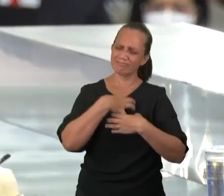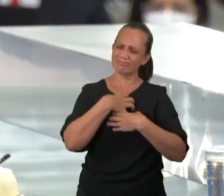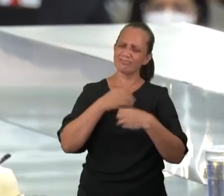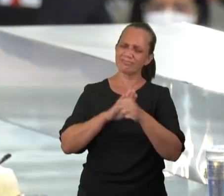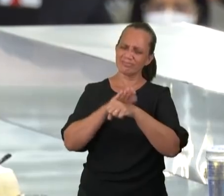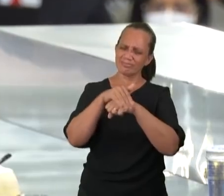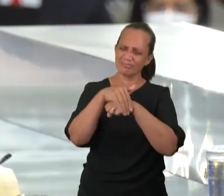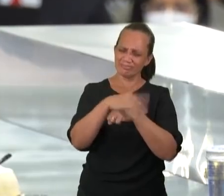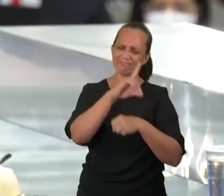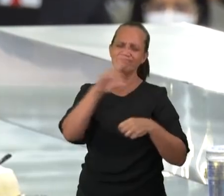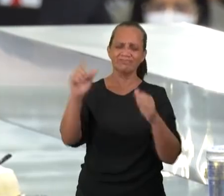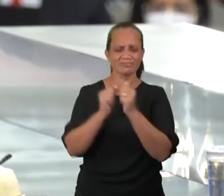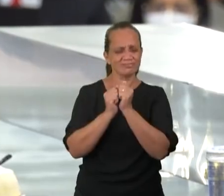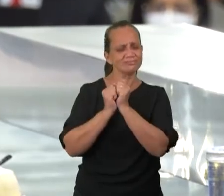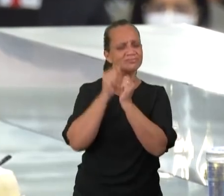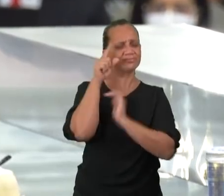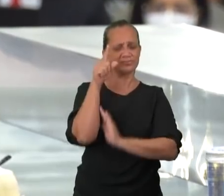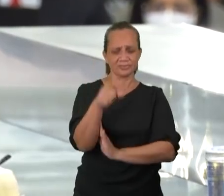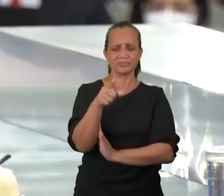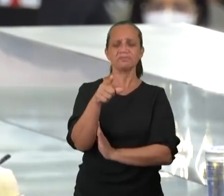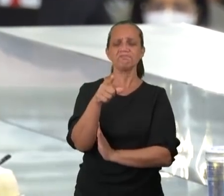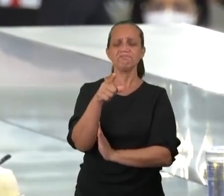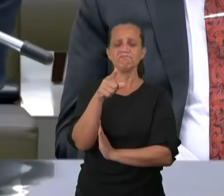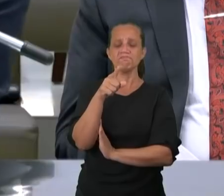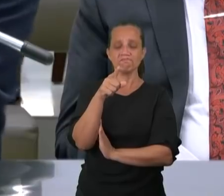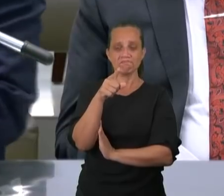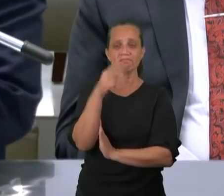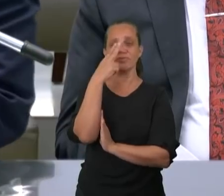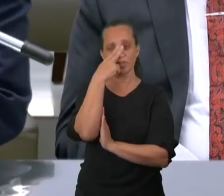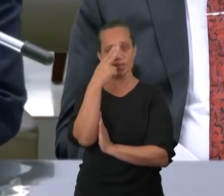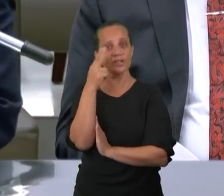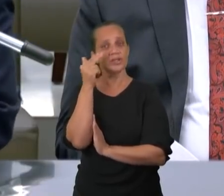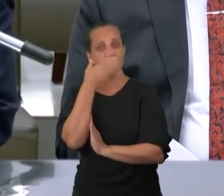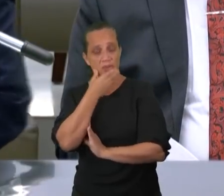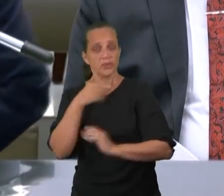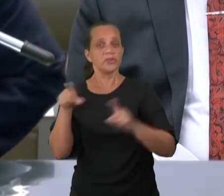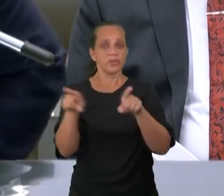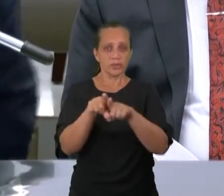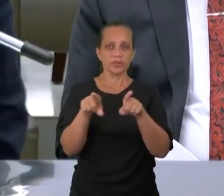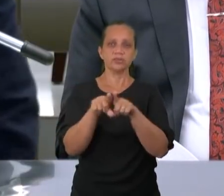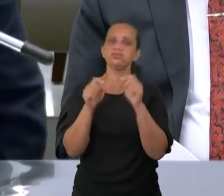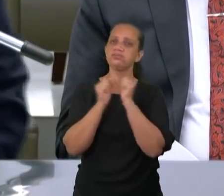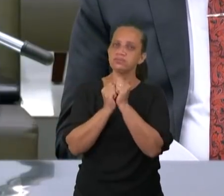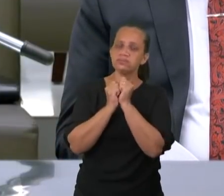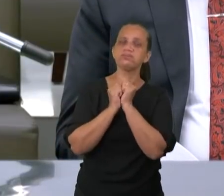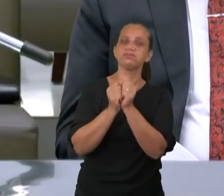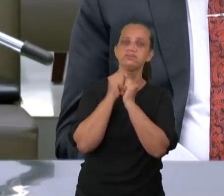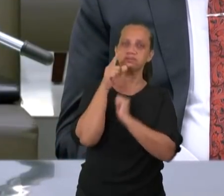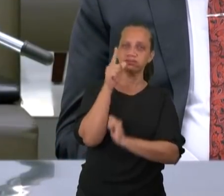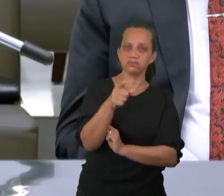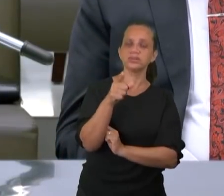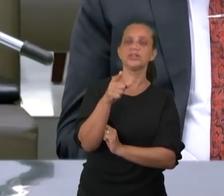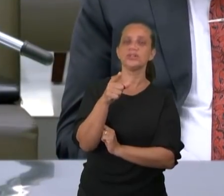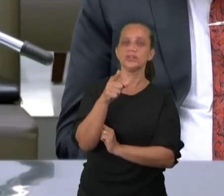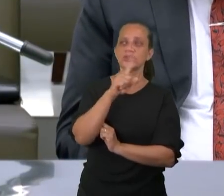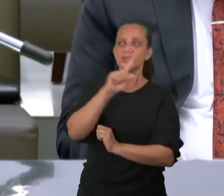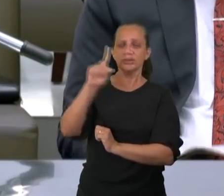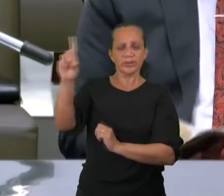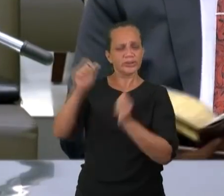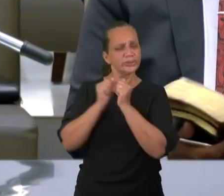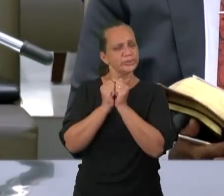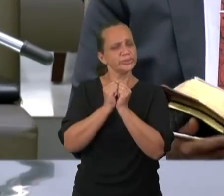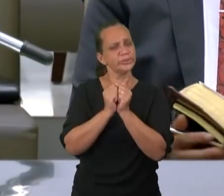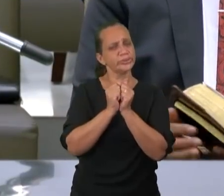está contigo. Ele está contigo, minha irmã. Está com você, com você. Ele está com você. Ele é